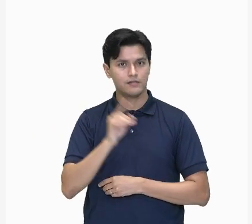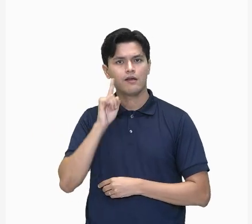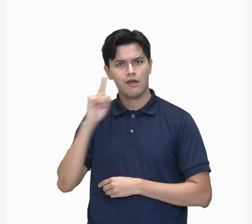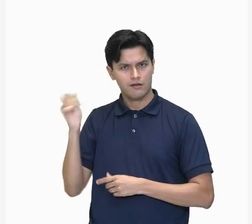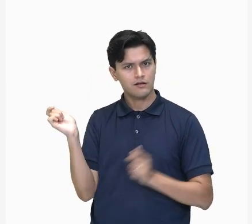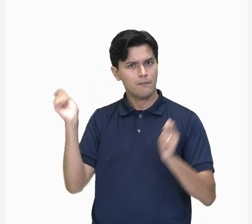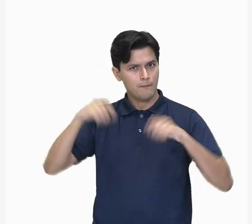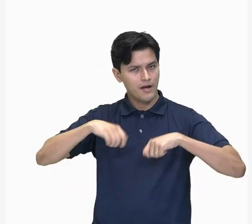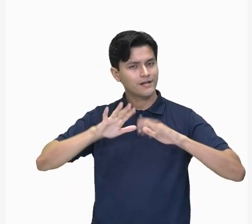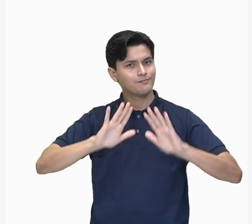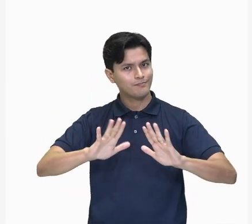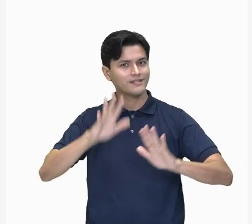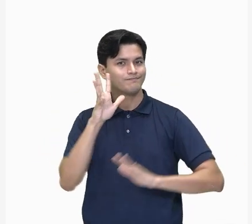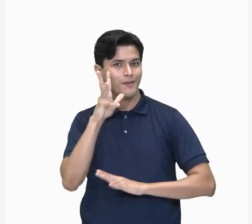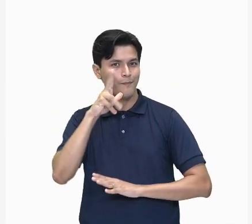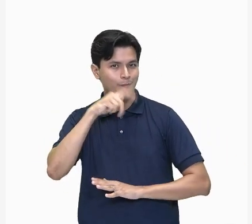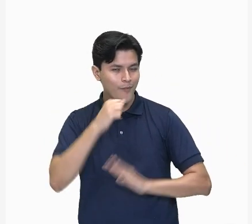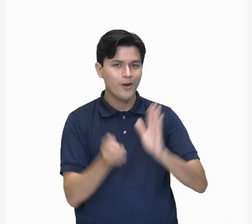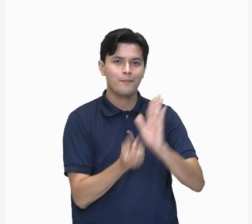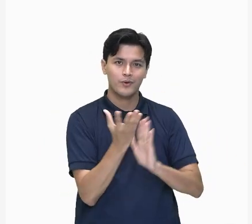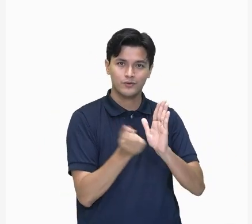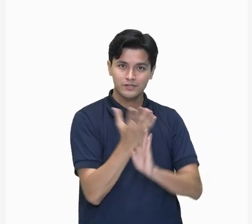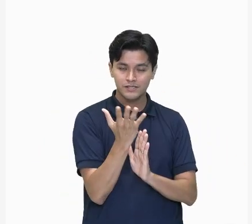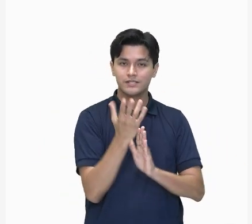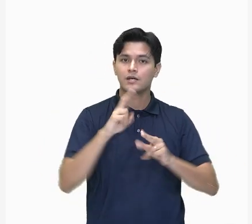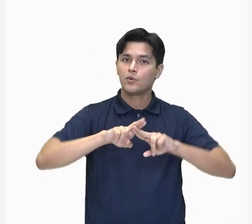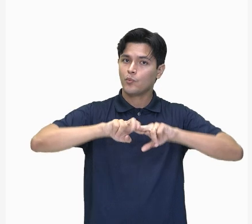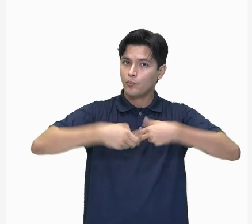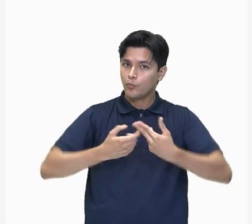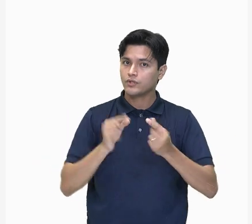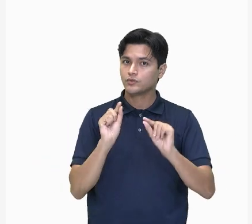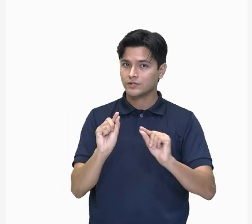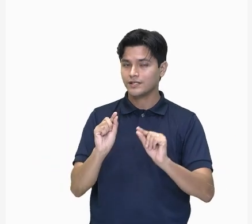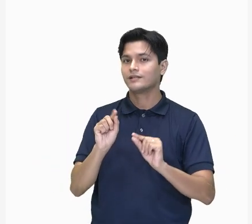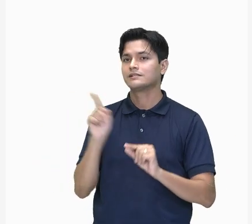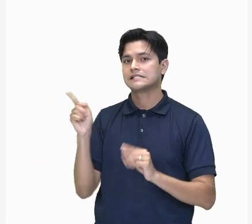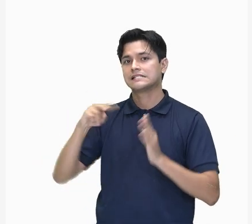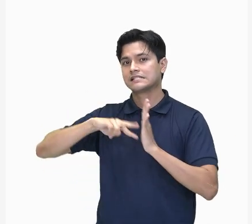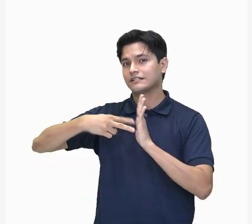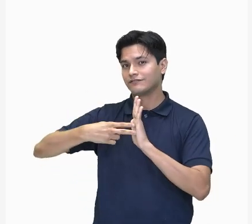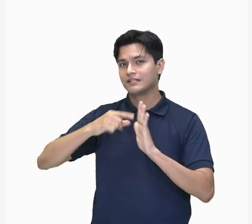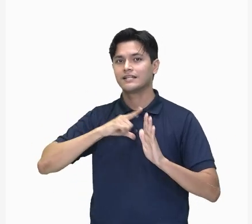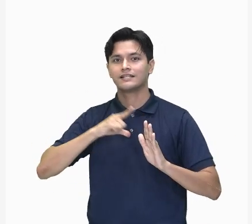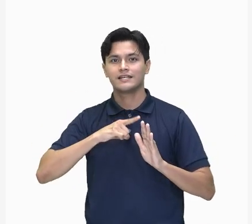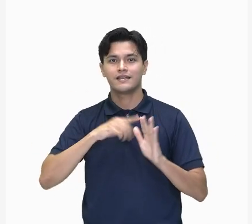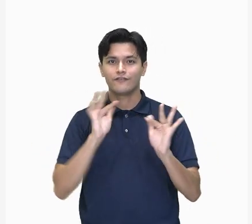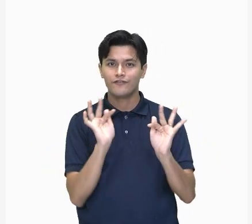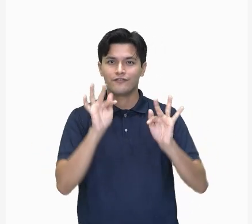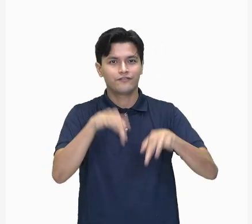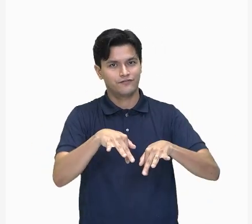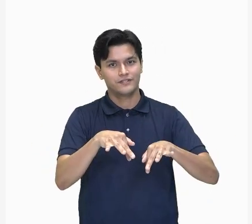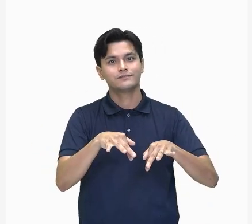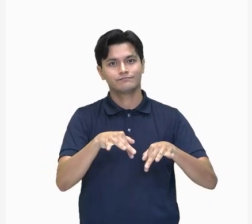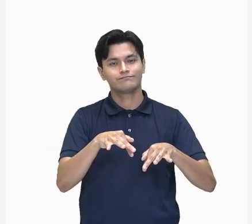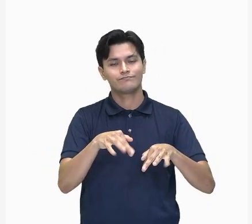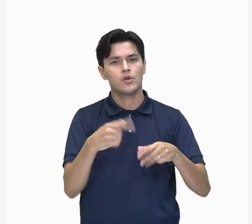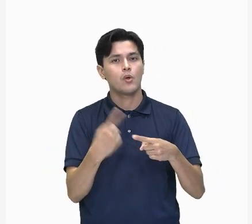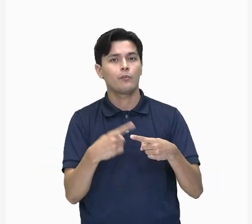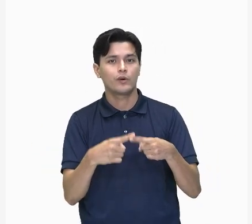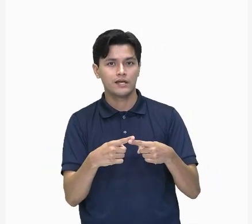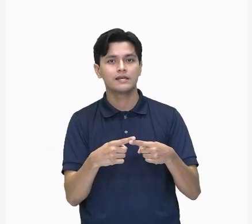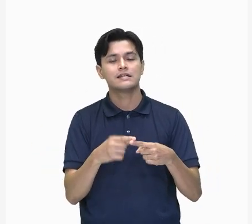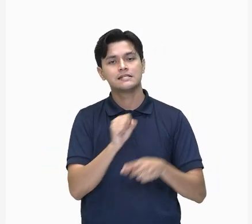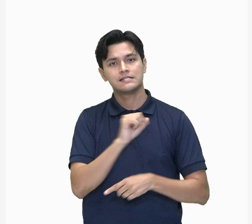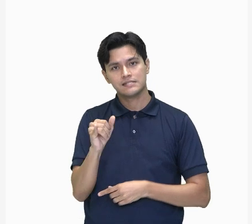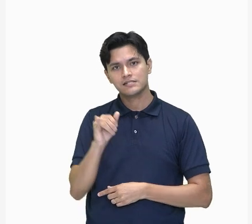ambiente. Por isso, elas são consideradas fontes finitas ou esgotáveis, pois quanto mais são